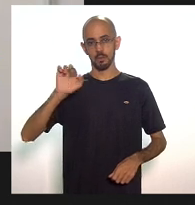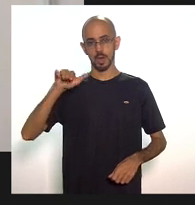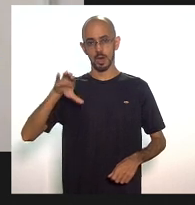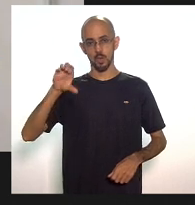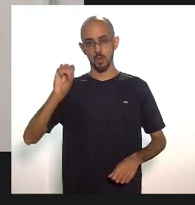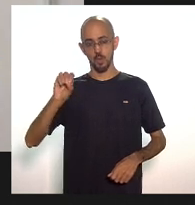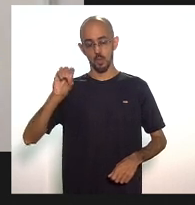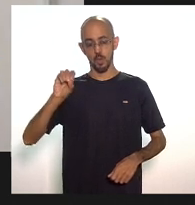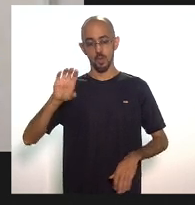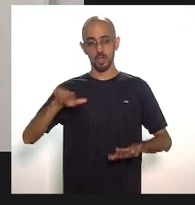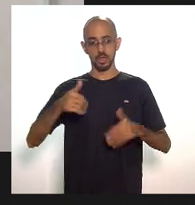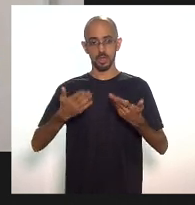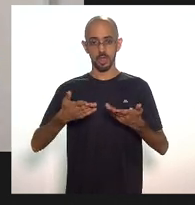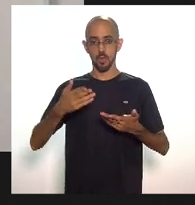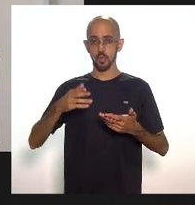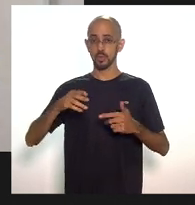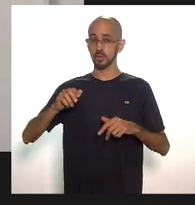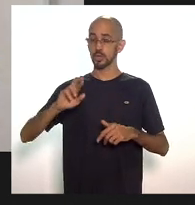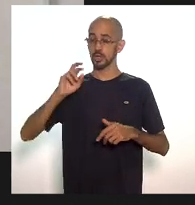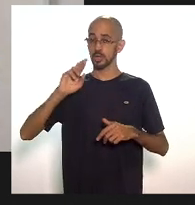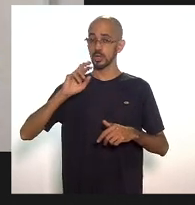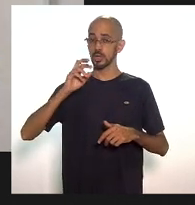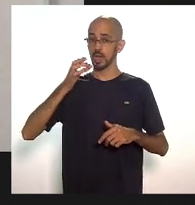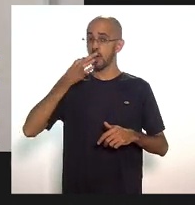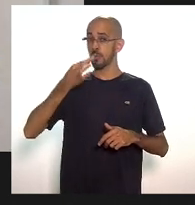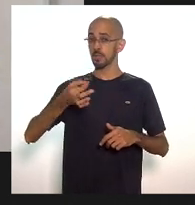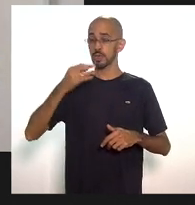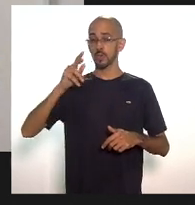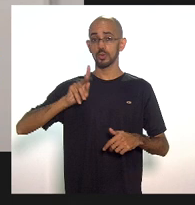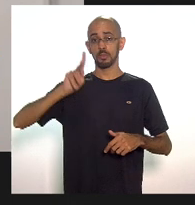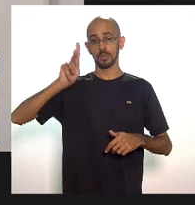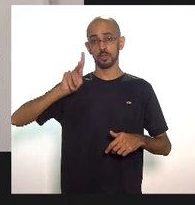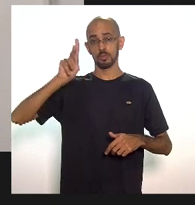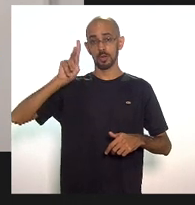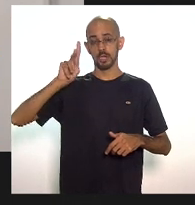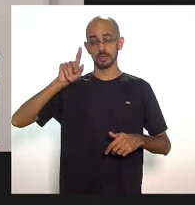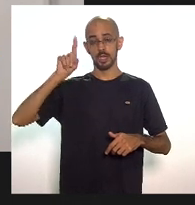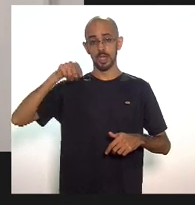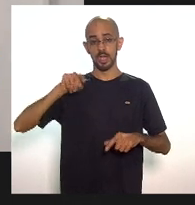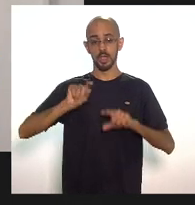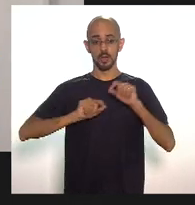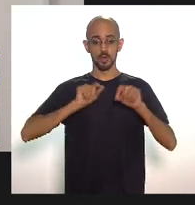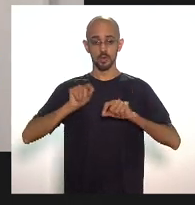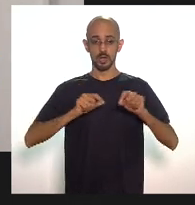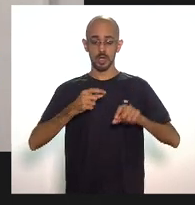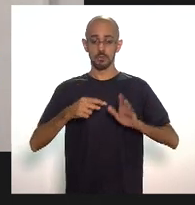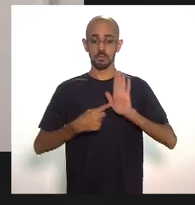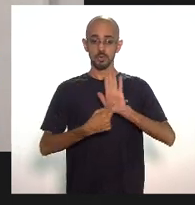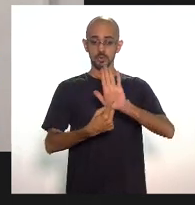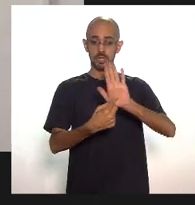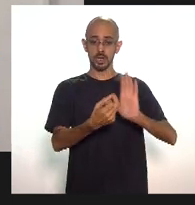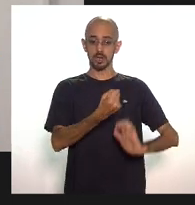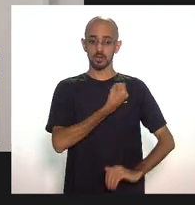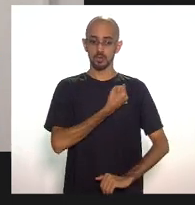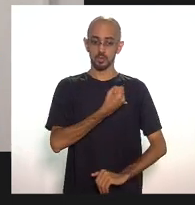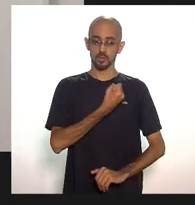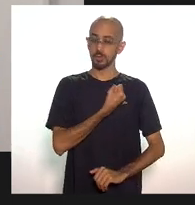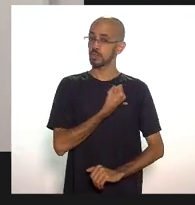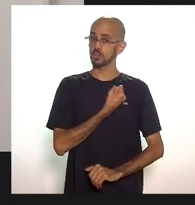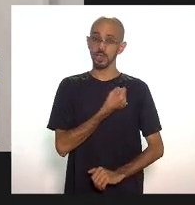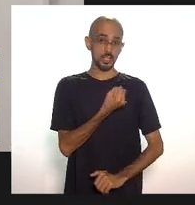a fala da Petrobras, né, é uma fala baseada muito em números, e os números são